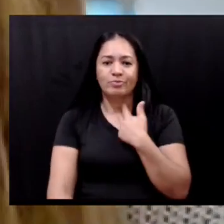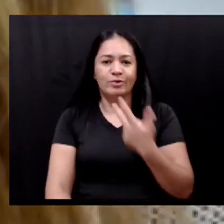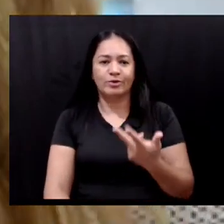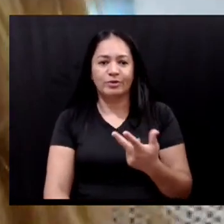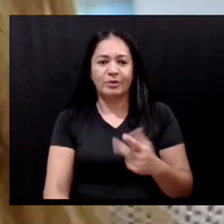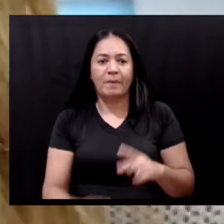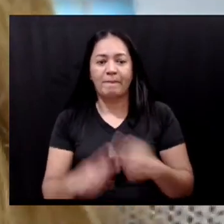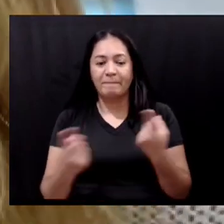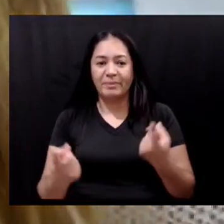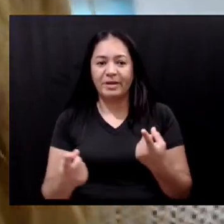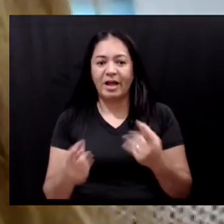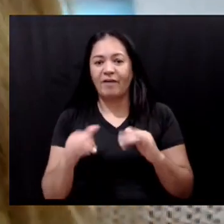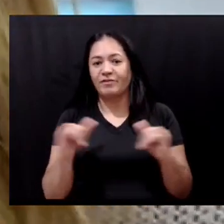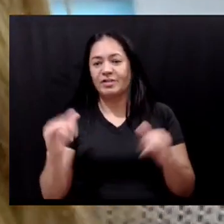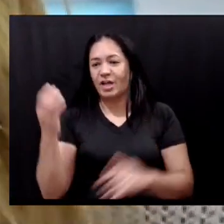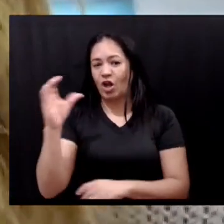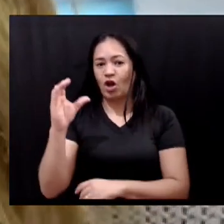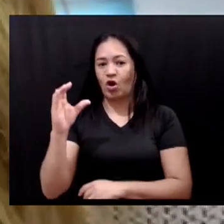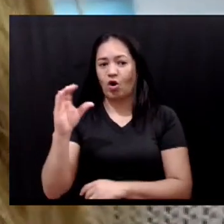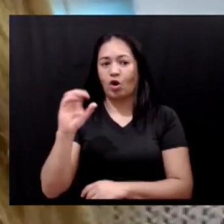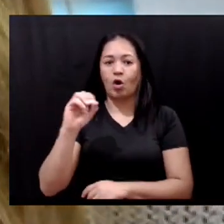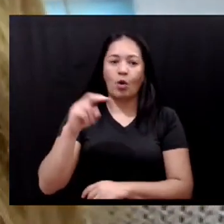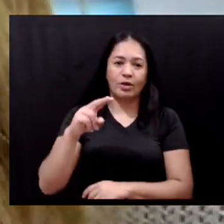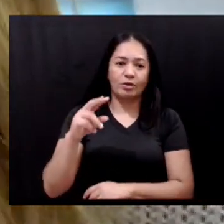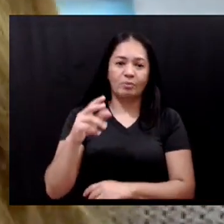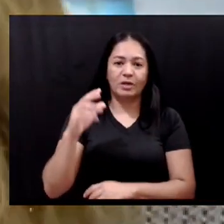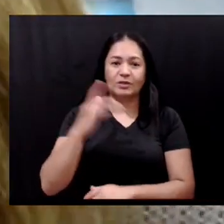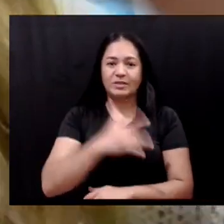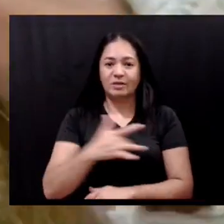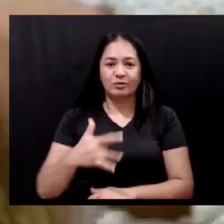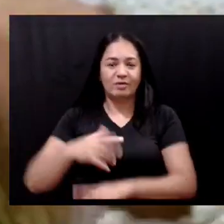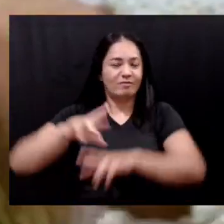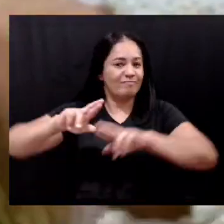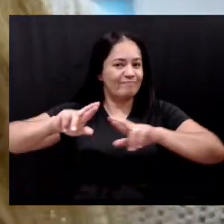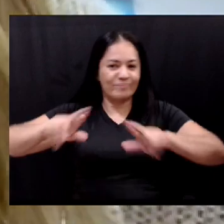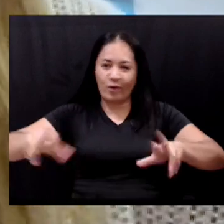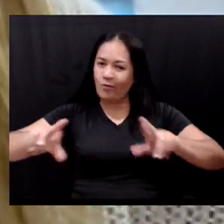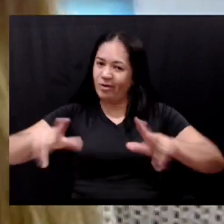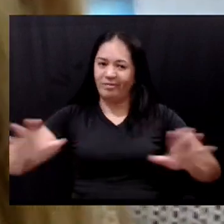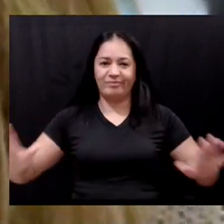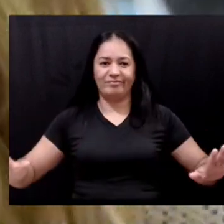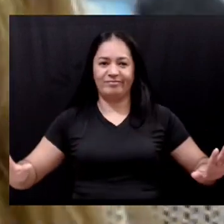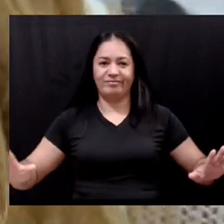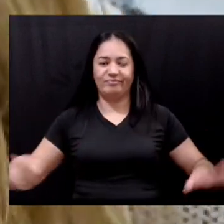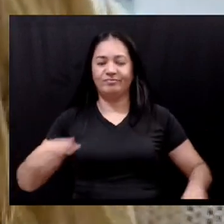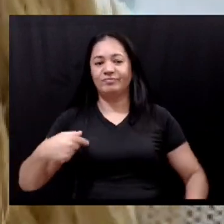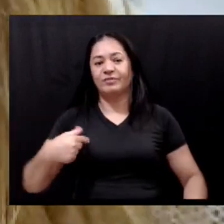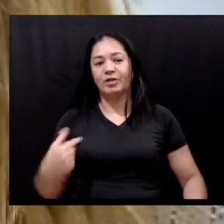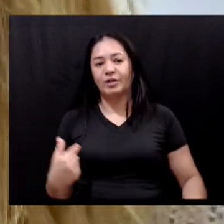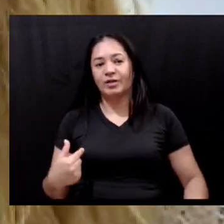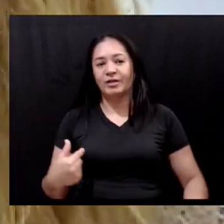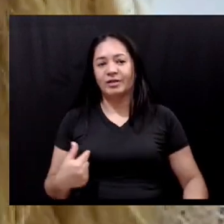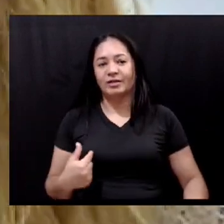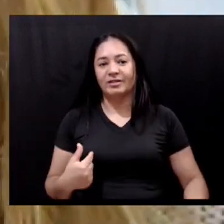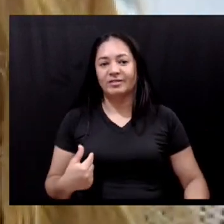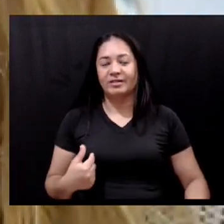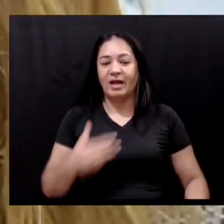Coca Zero ou a Coca normal é saudável e a gente deve, assim, eu não seria a minha orientação, né?